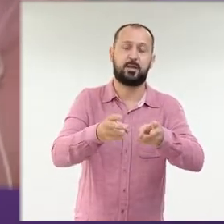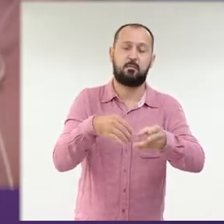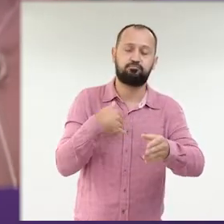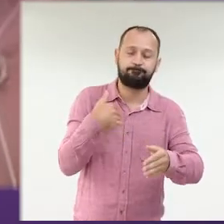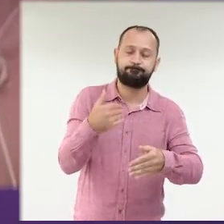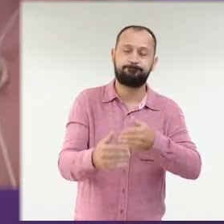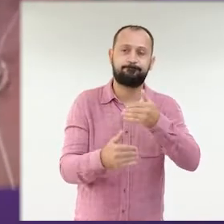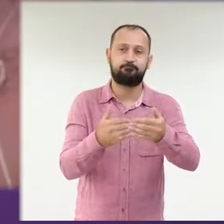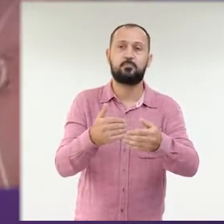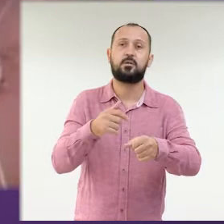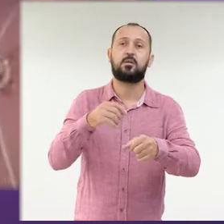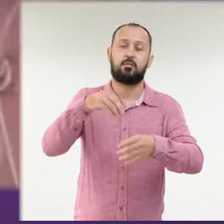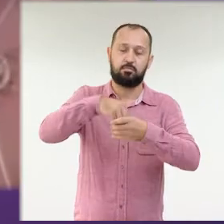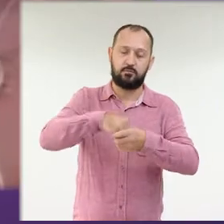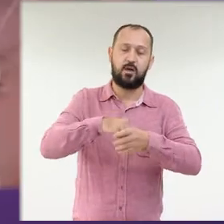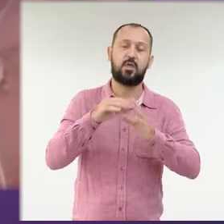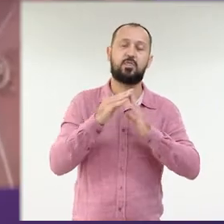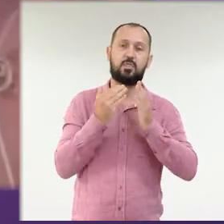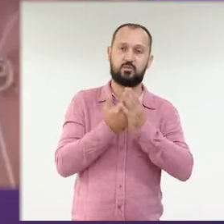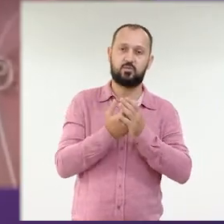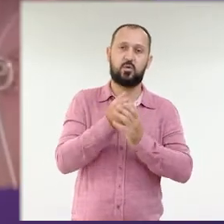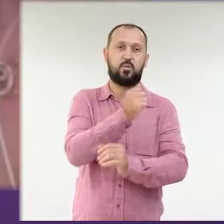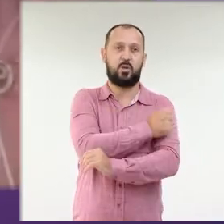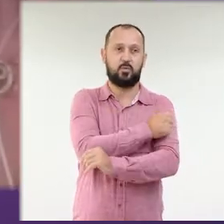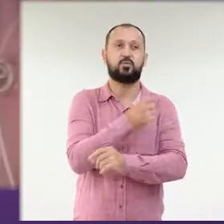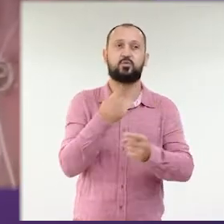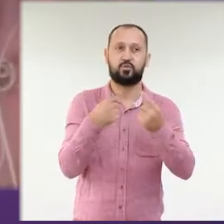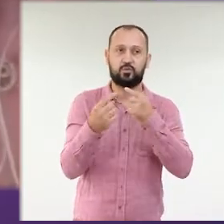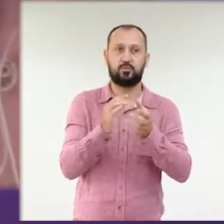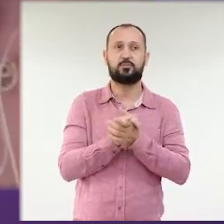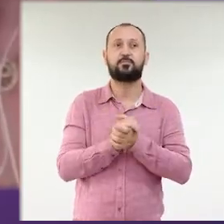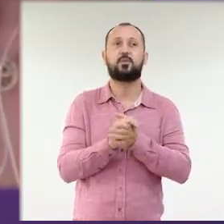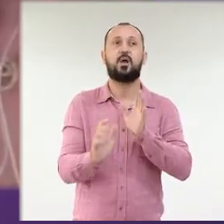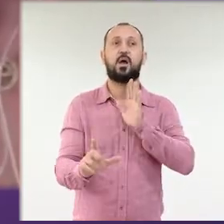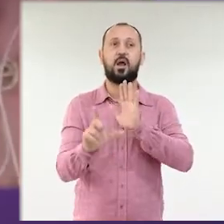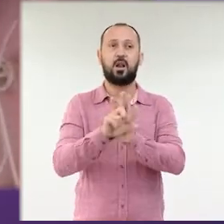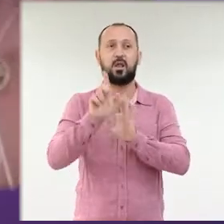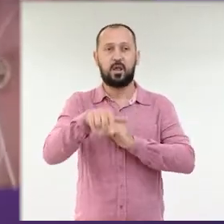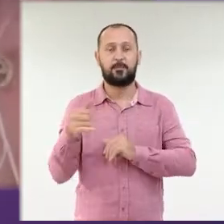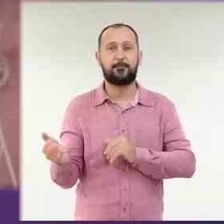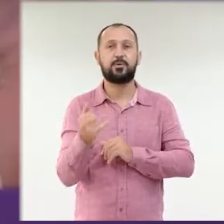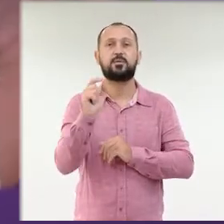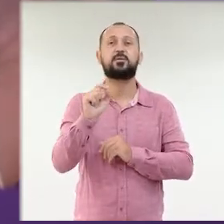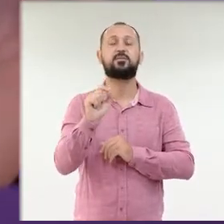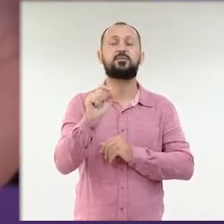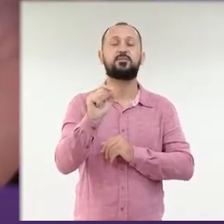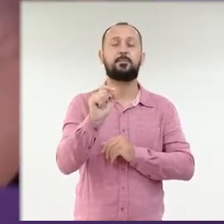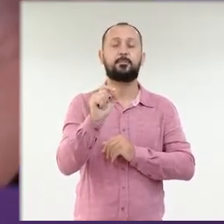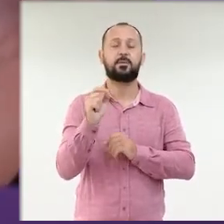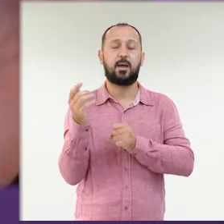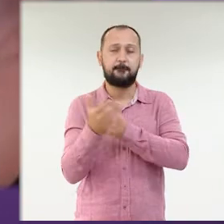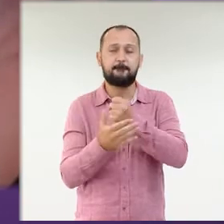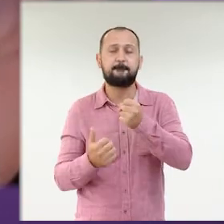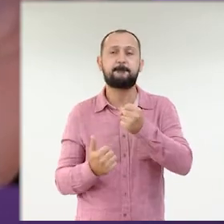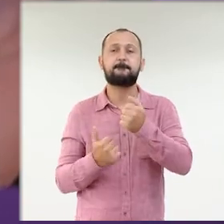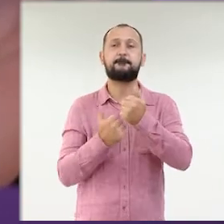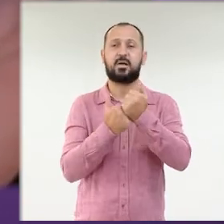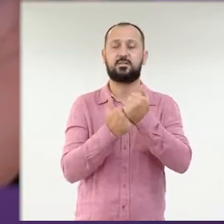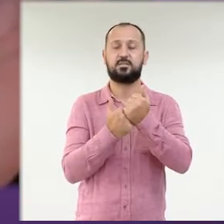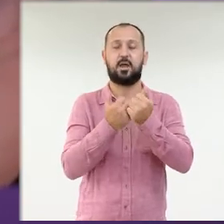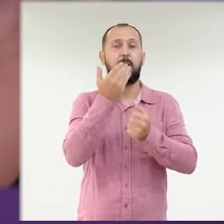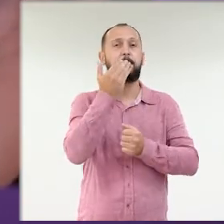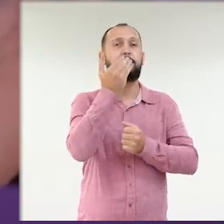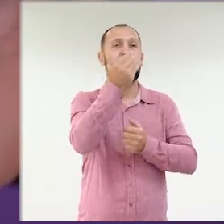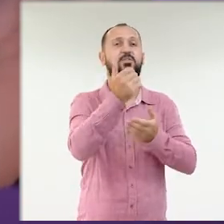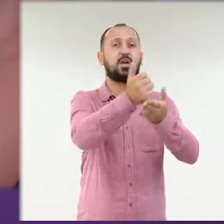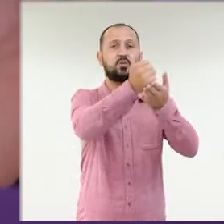sistemática, processual, enquanto o estudante estiver na escola. E a lei acaba sendo importante também para dar esse respaldo para o